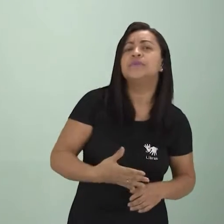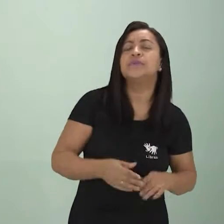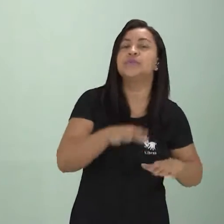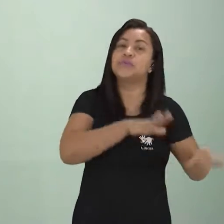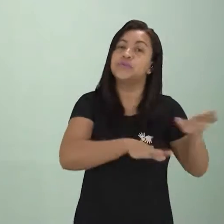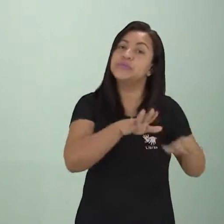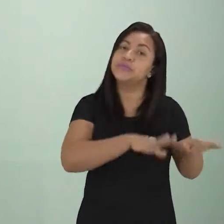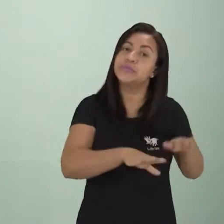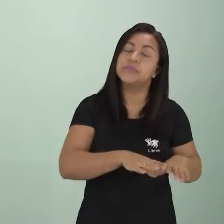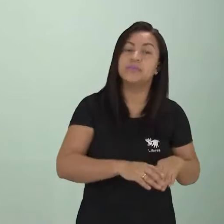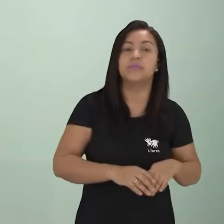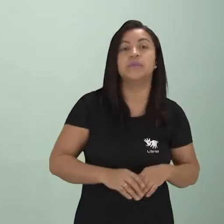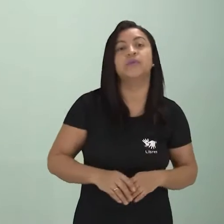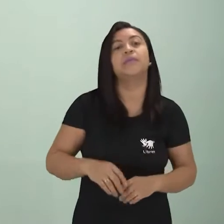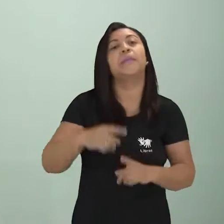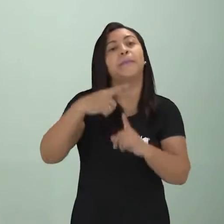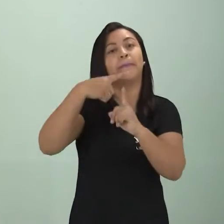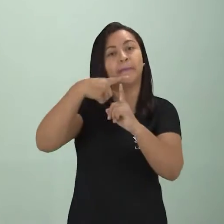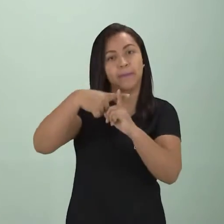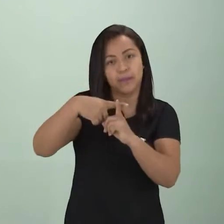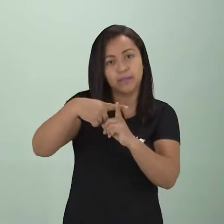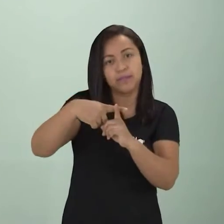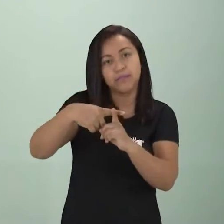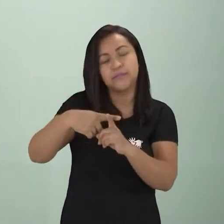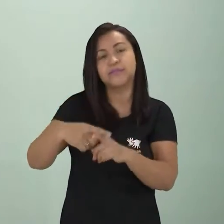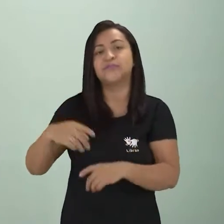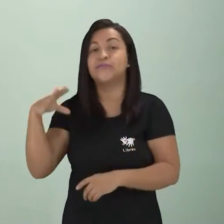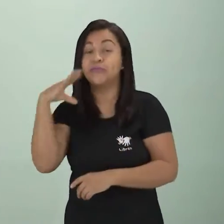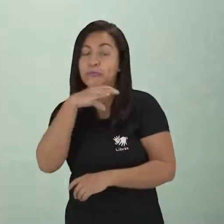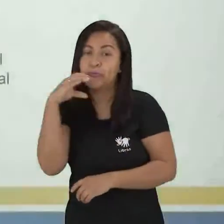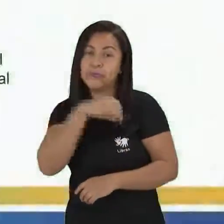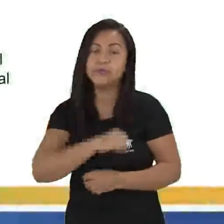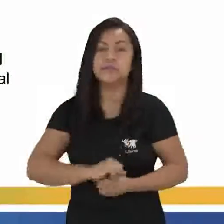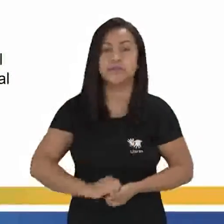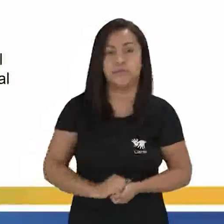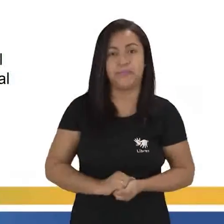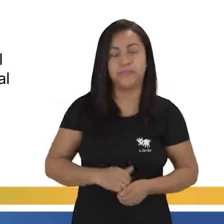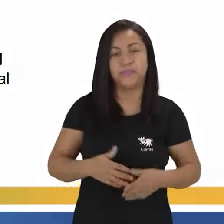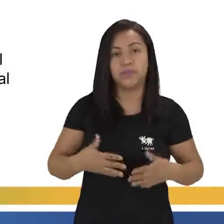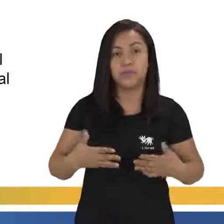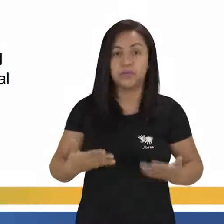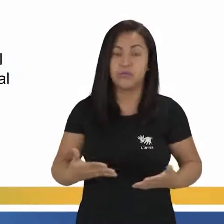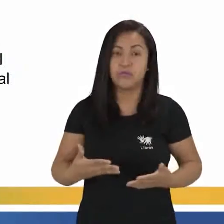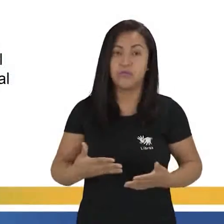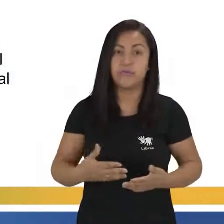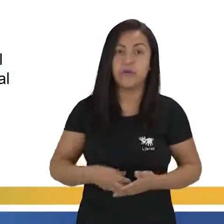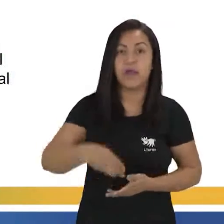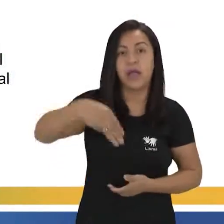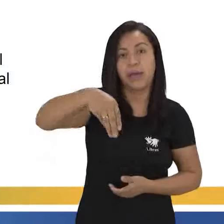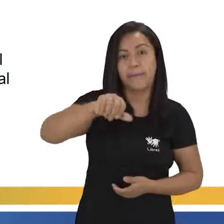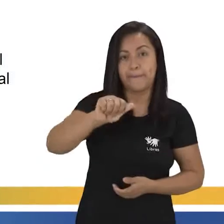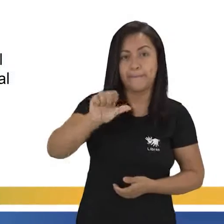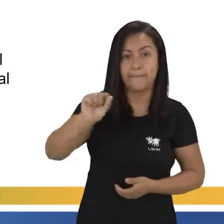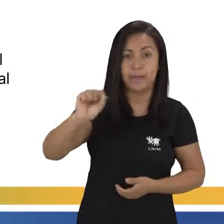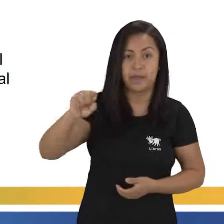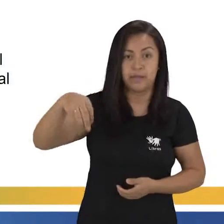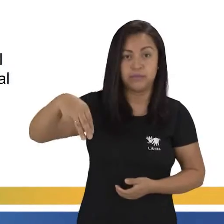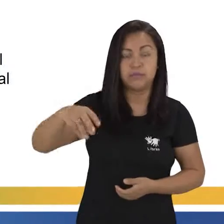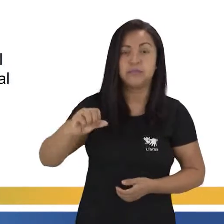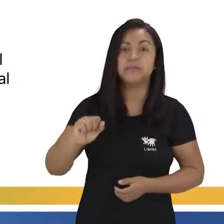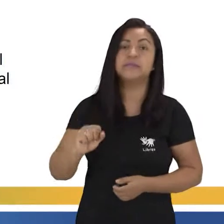a massa e multiplica pela velocidade. Então, na equação ficaria massa vezes a velocidade